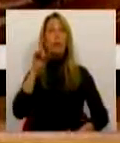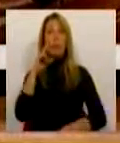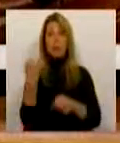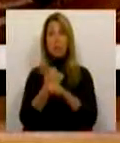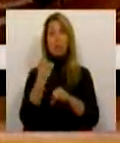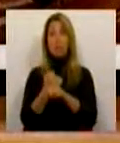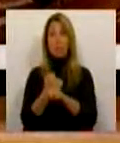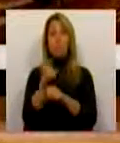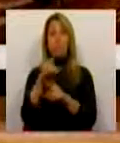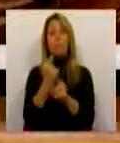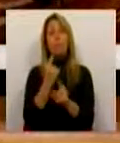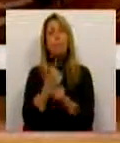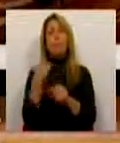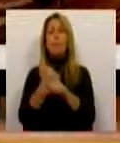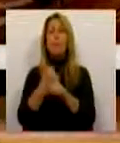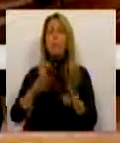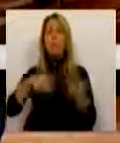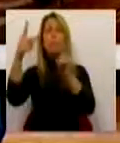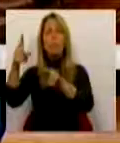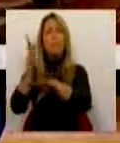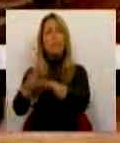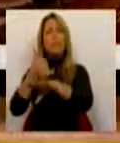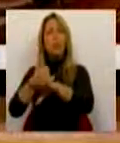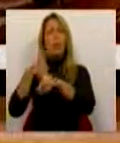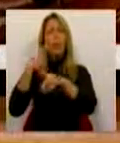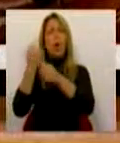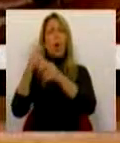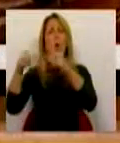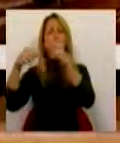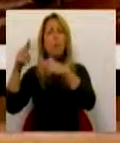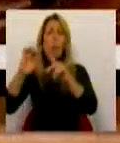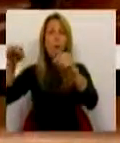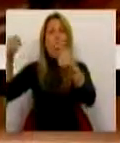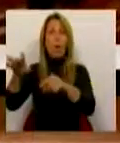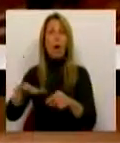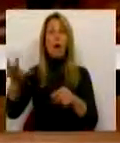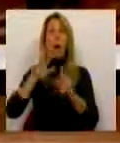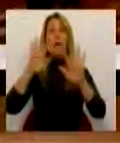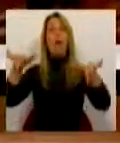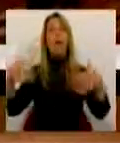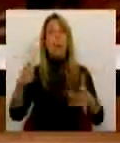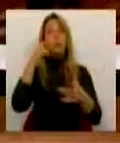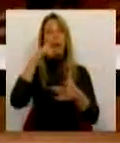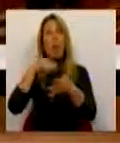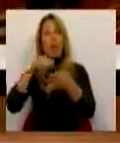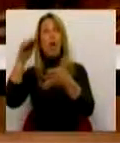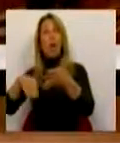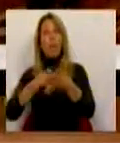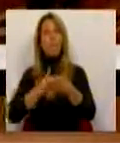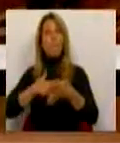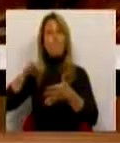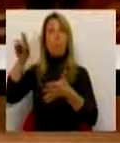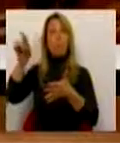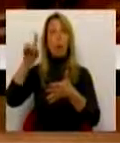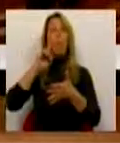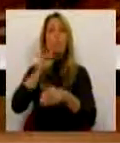trabalhadores destacados no âmbito de contratos no setor da construção ou outros possam considerar o contratante como responsável por qualquer